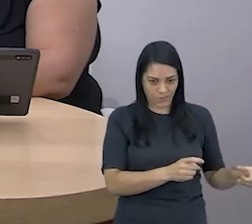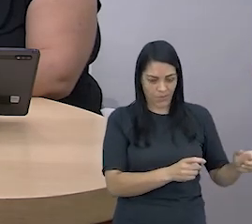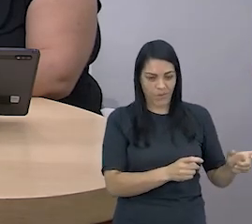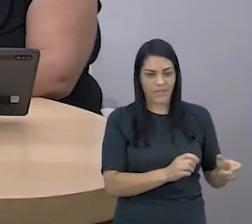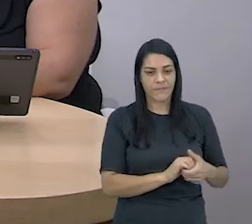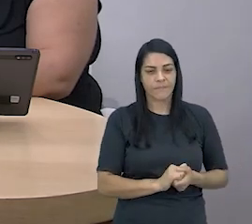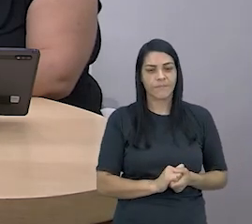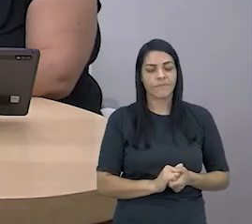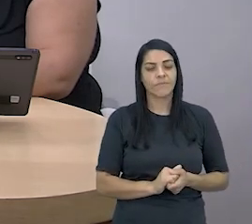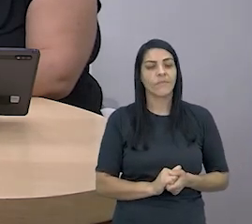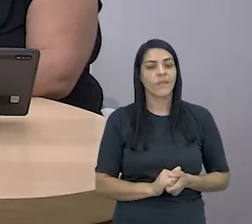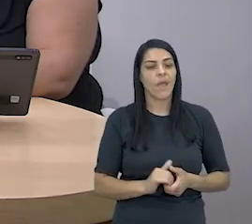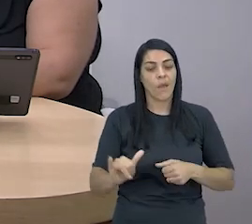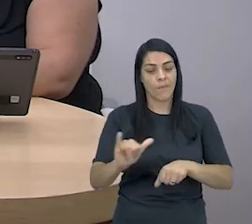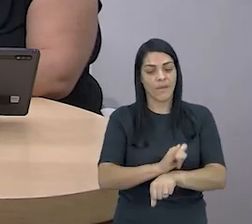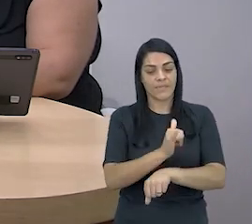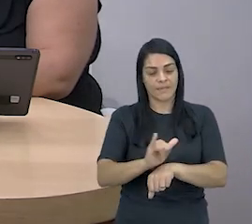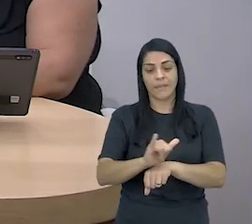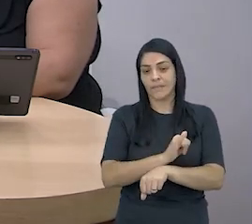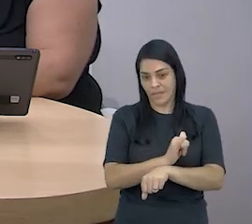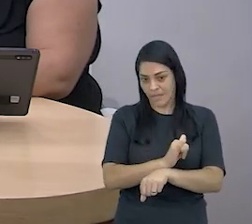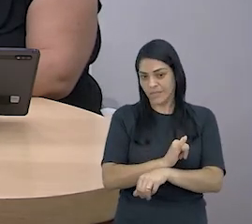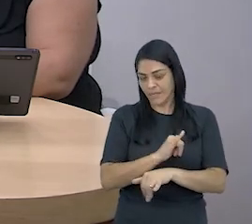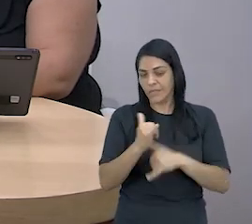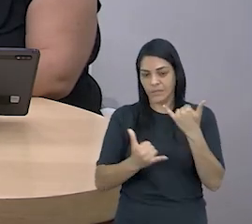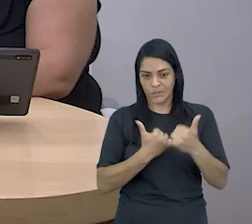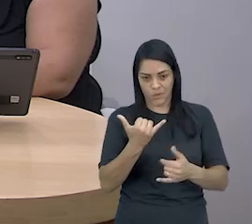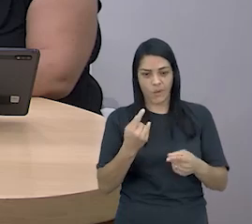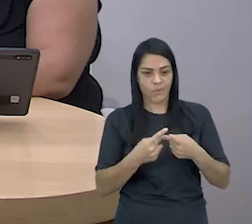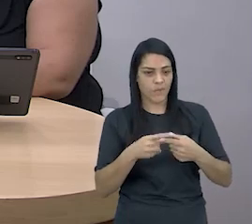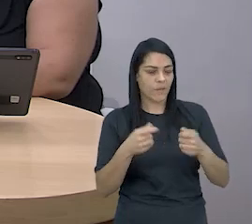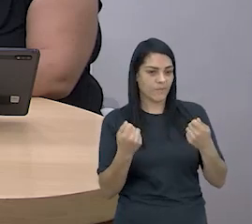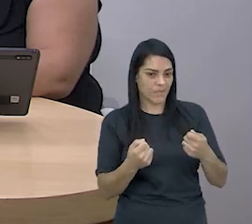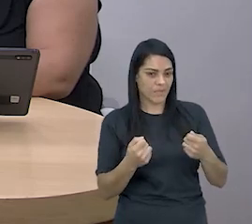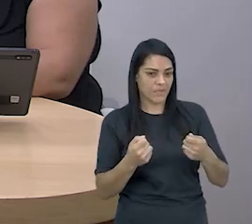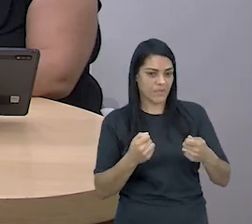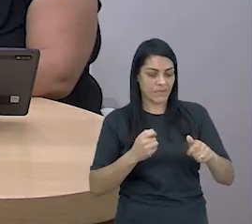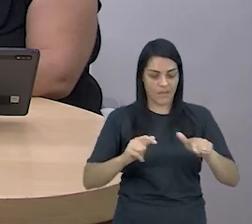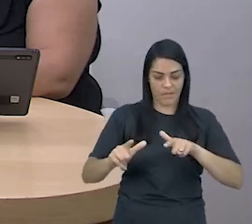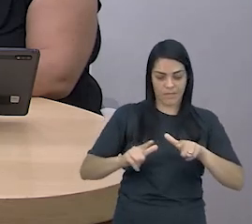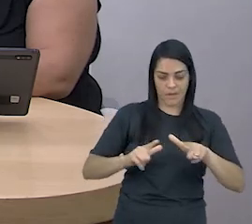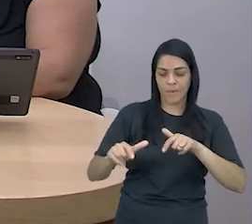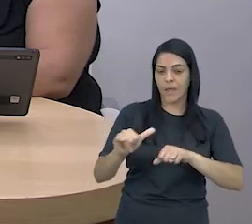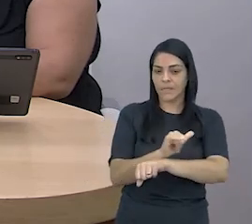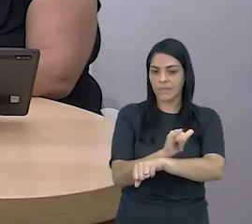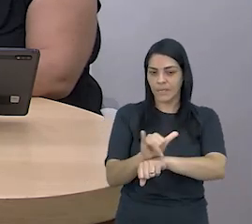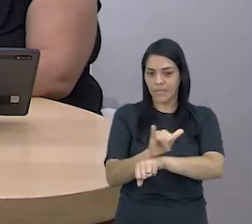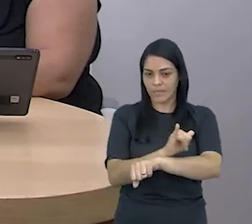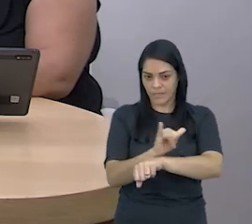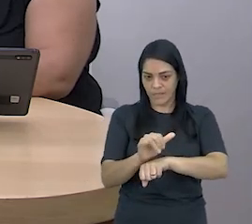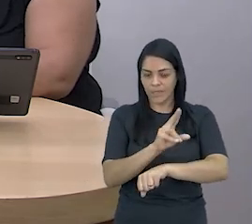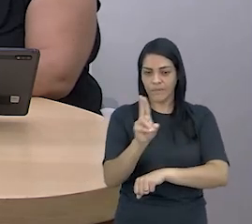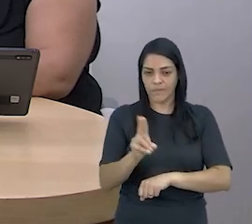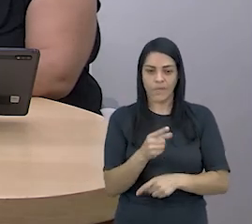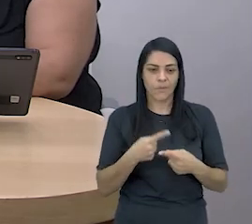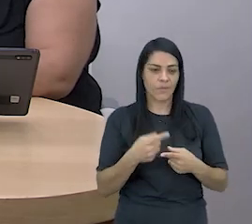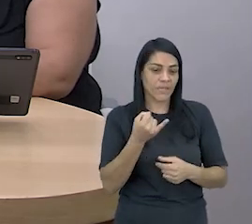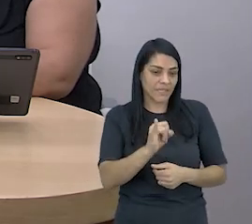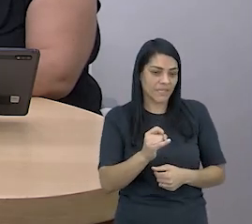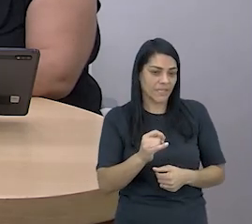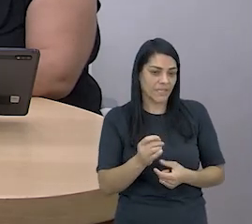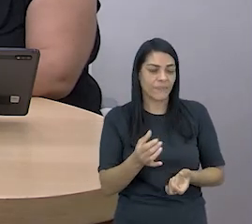de extrema estratégia, né, porque eu preciso aí trabalhar a estratégia que eu vou utilizar, porque se eu